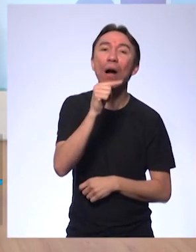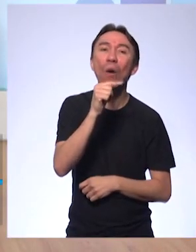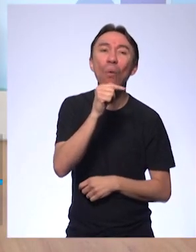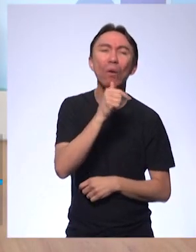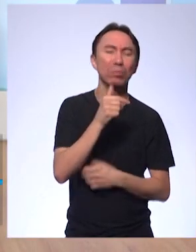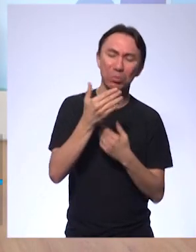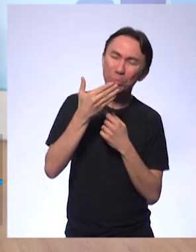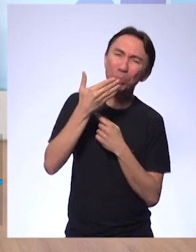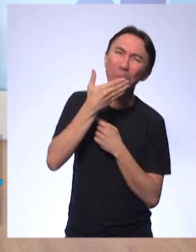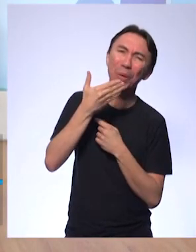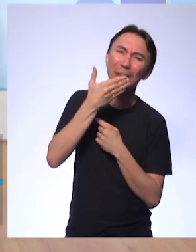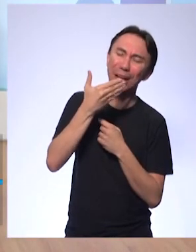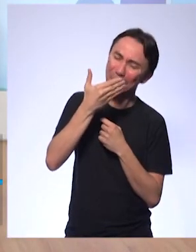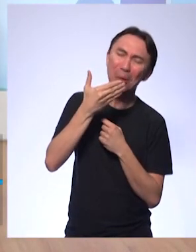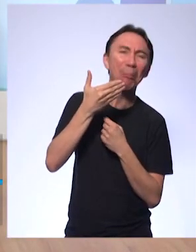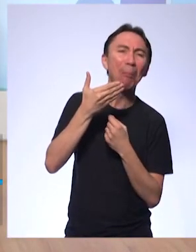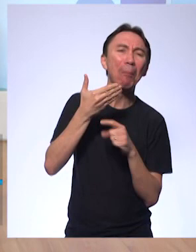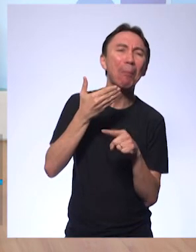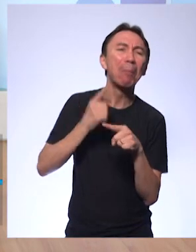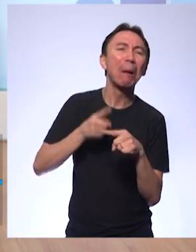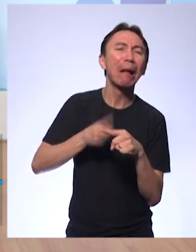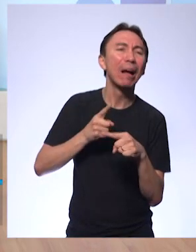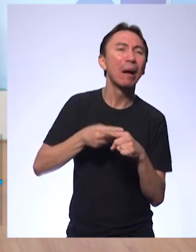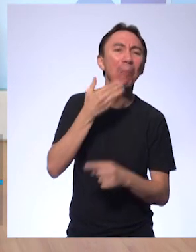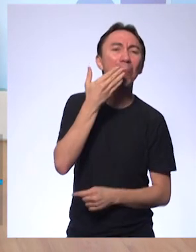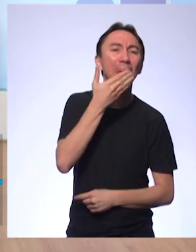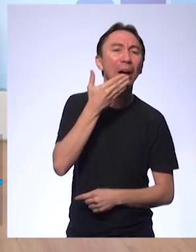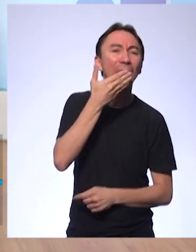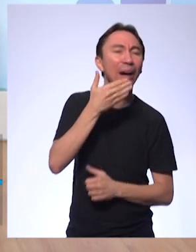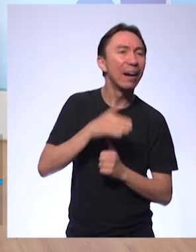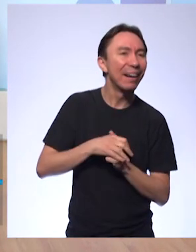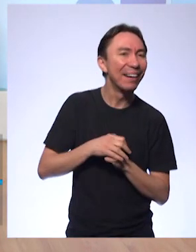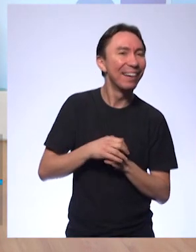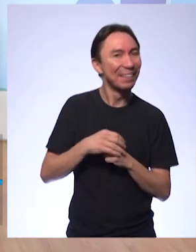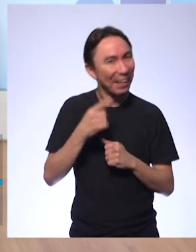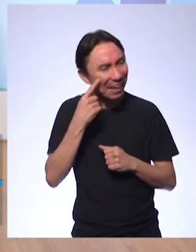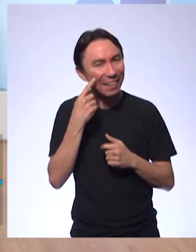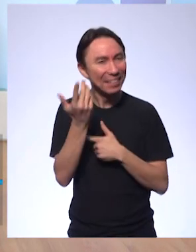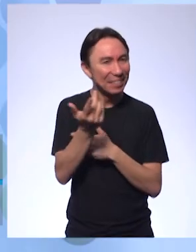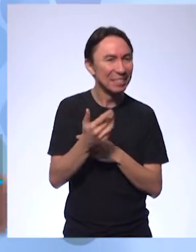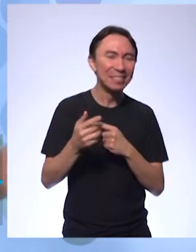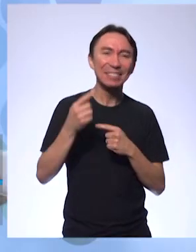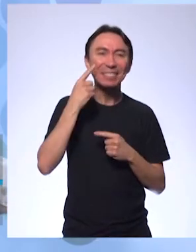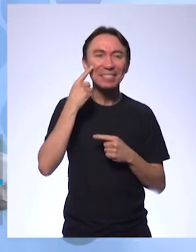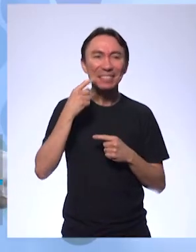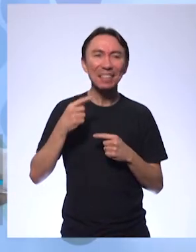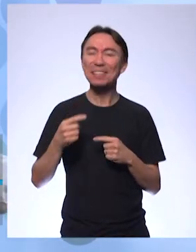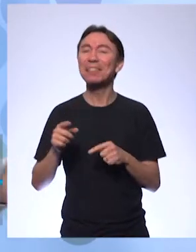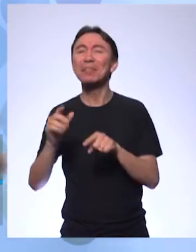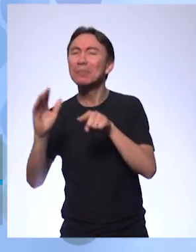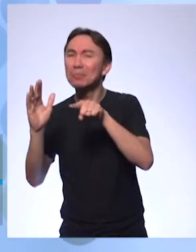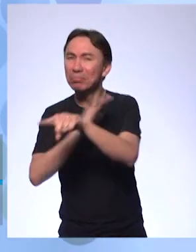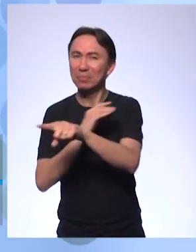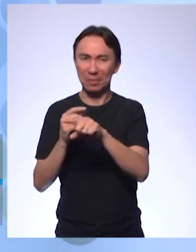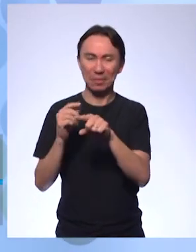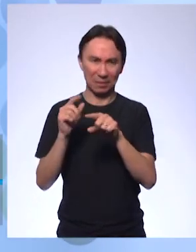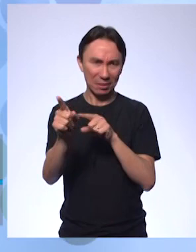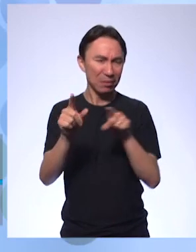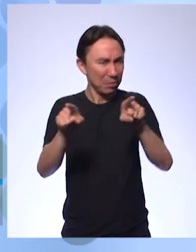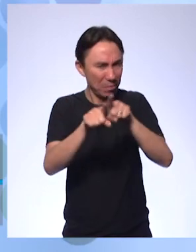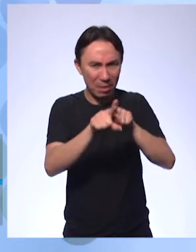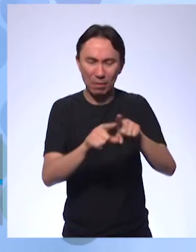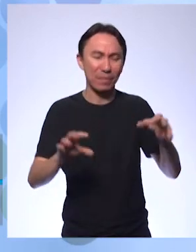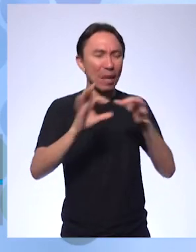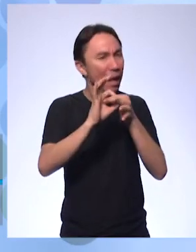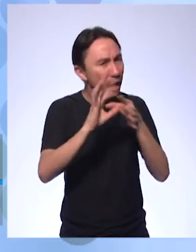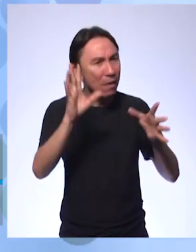que será que a gente chama de água doce, né? Então, é isso que eu acho que eu vou trazer para o questionamento aí. E aí o professor Edjoel também fica à vontade para fazer